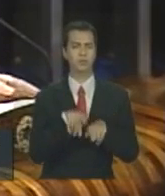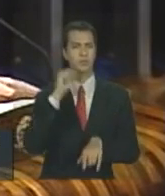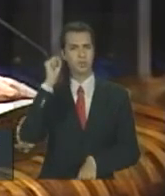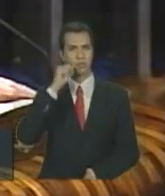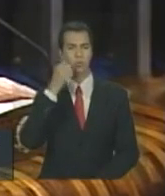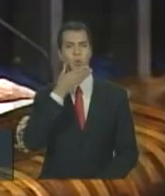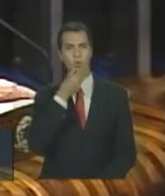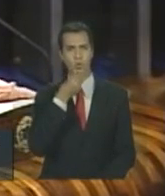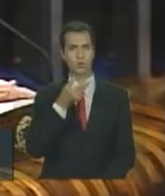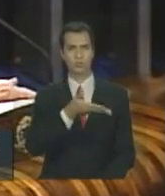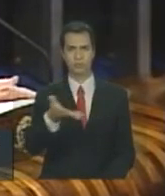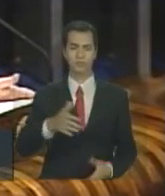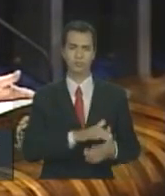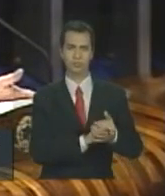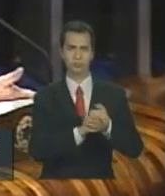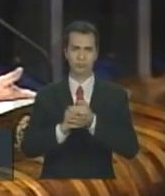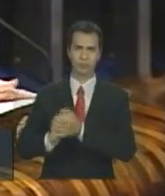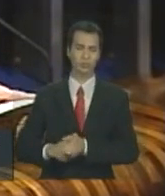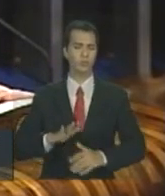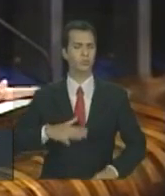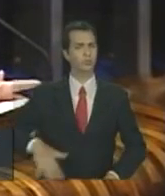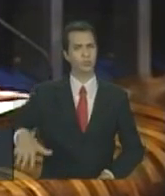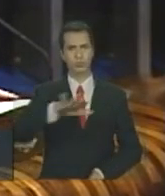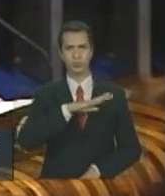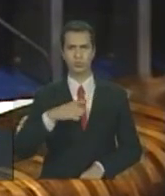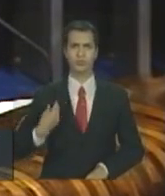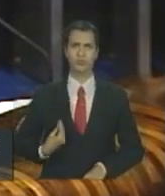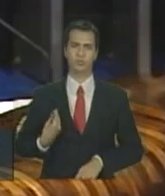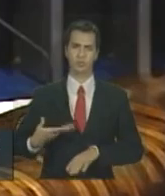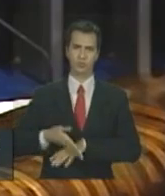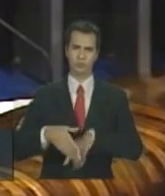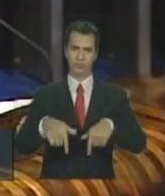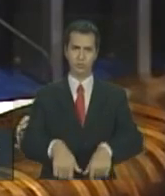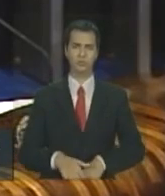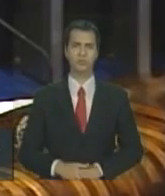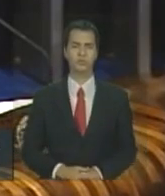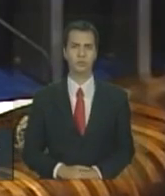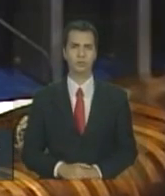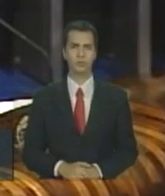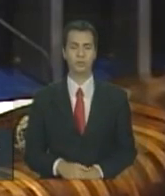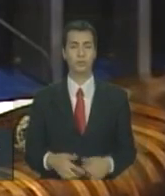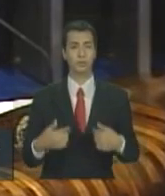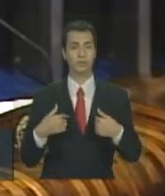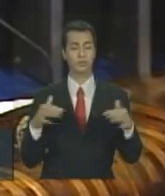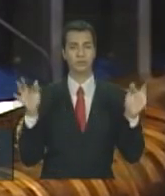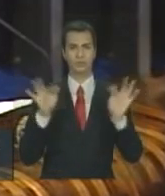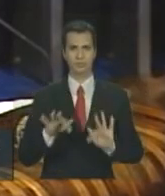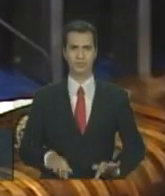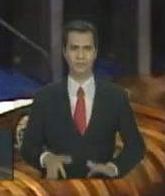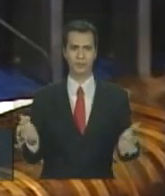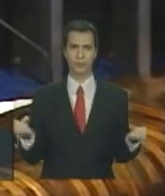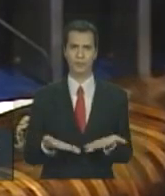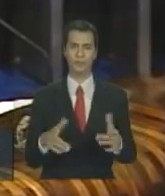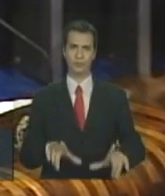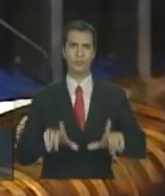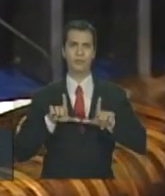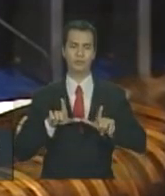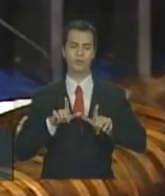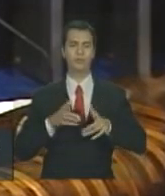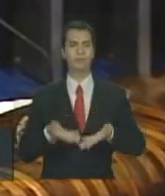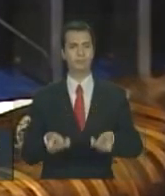todos aqueles que nos honram com a sua presença nesse momento. Eu fico muito feliz com esse prêmio. Eu